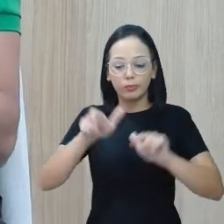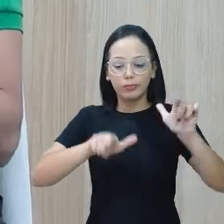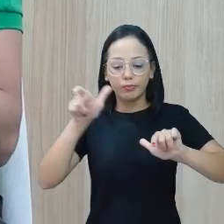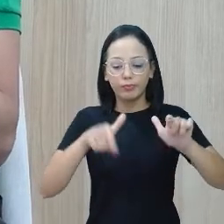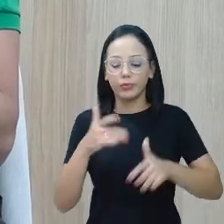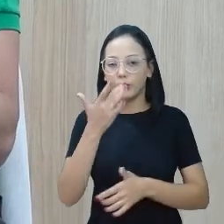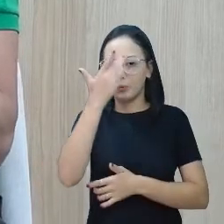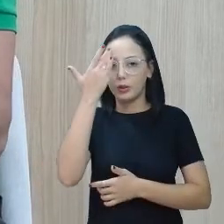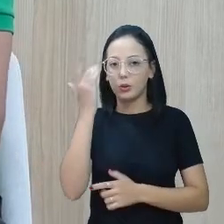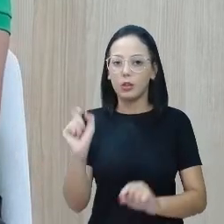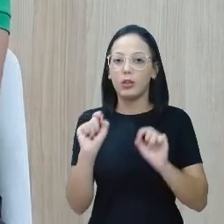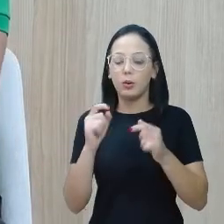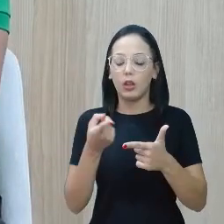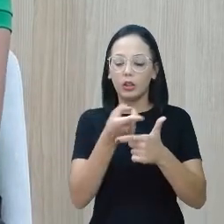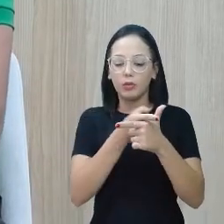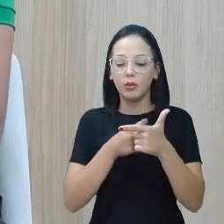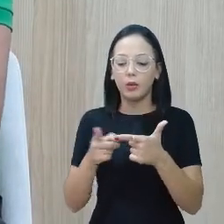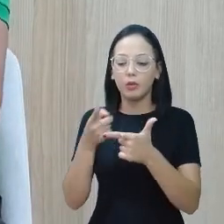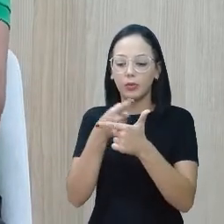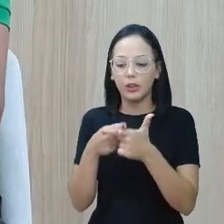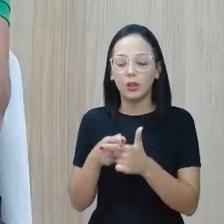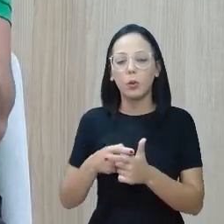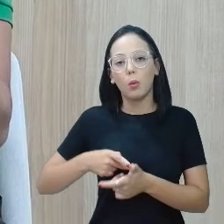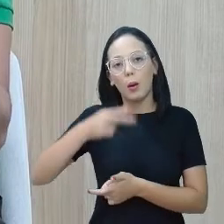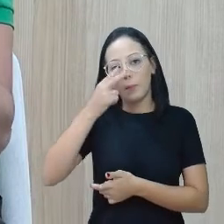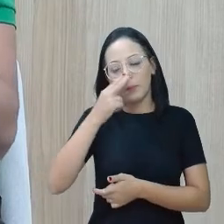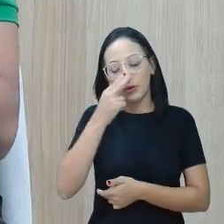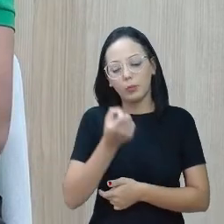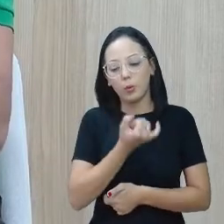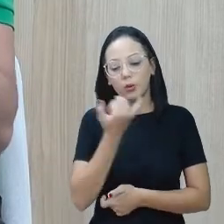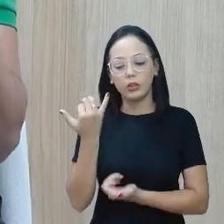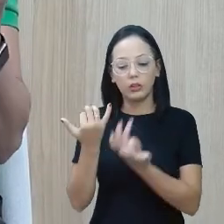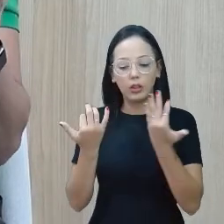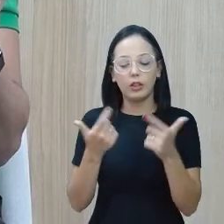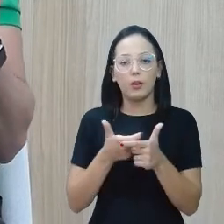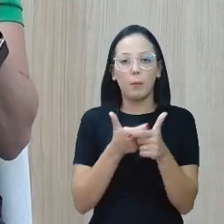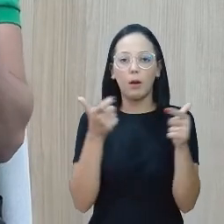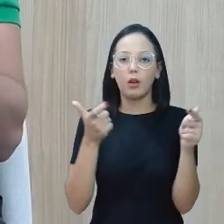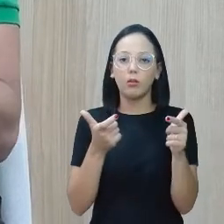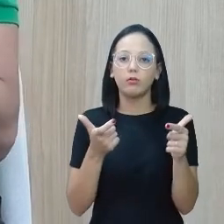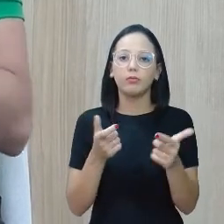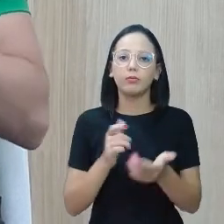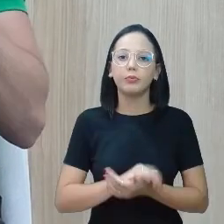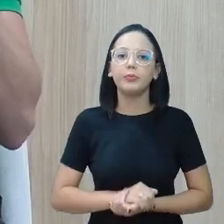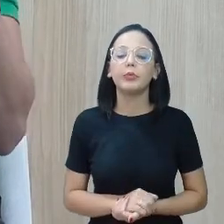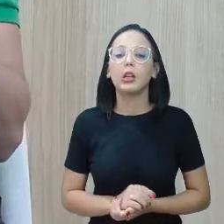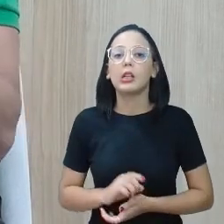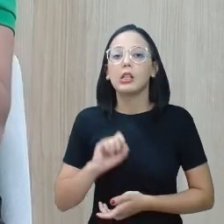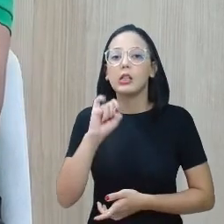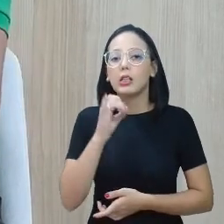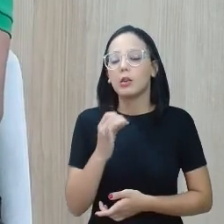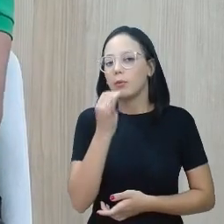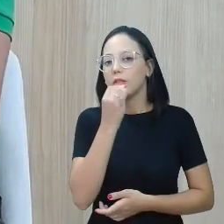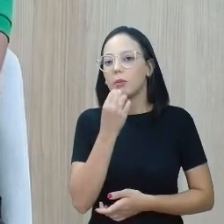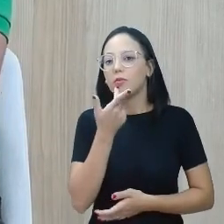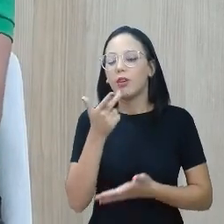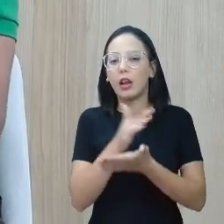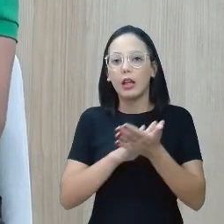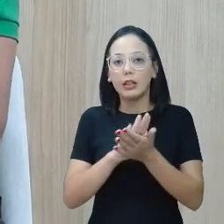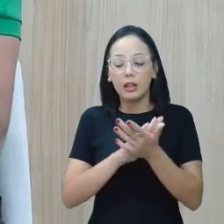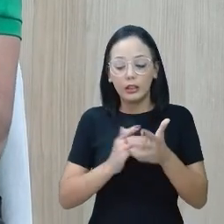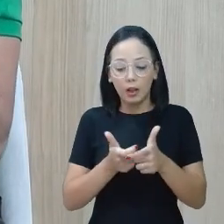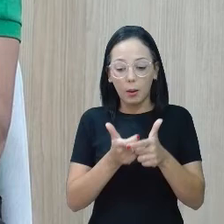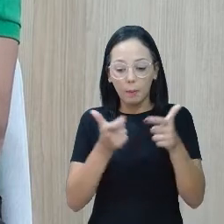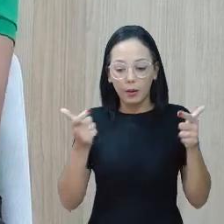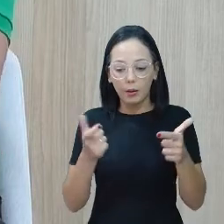aí, eles vão ser divididos com a mesma quantidade e sendo a maior possível, tá bom? Se ela não coloca ali que é a maior